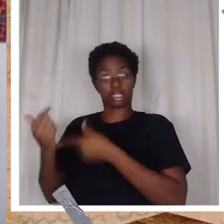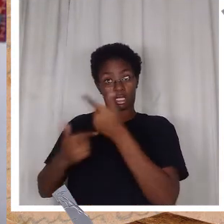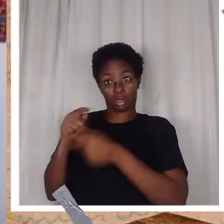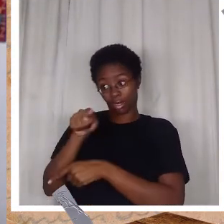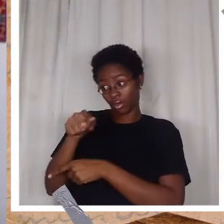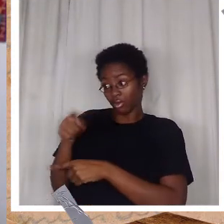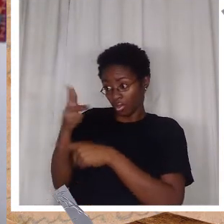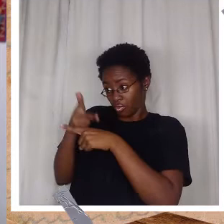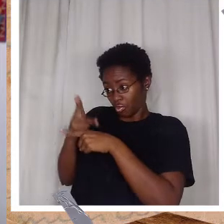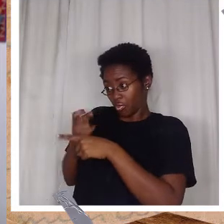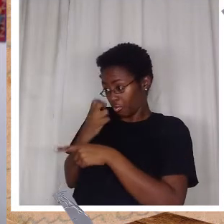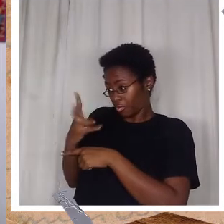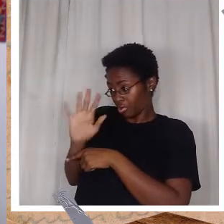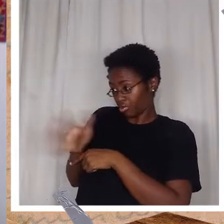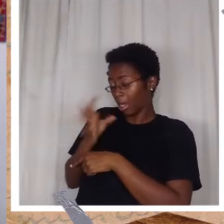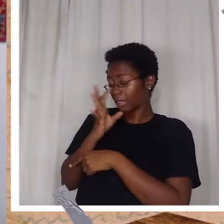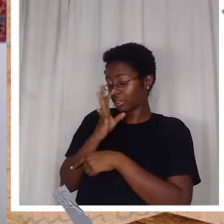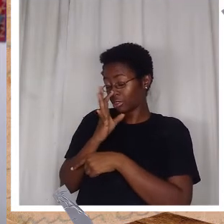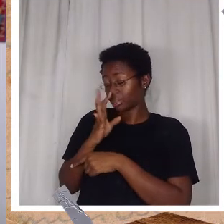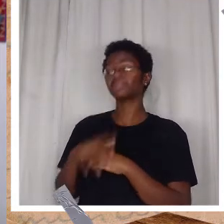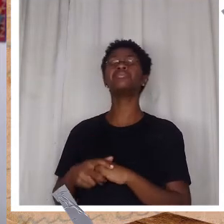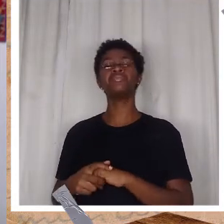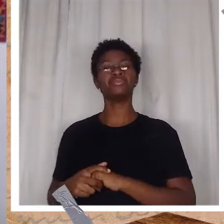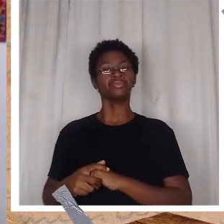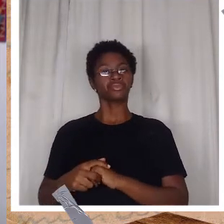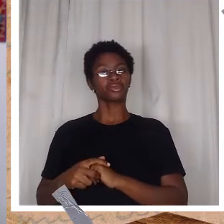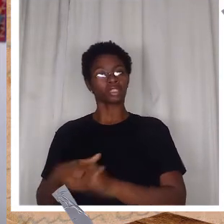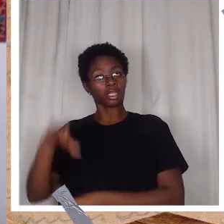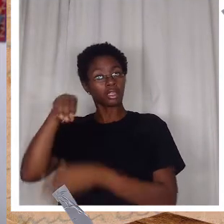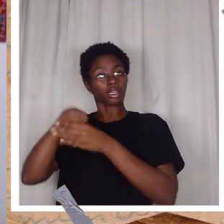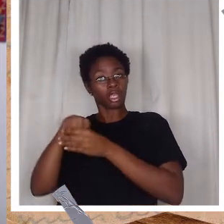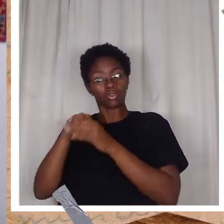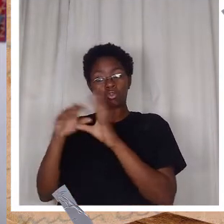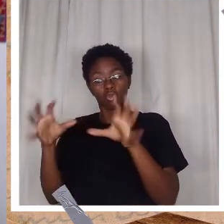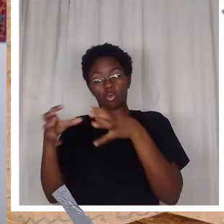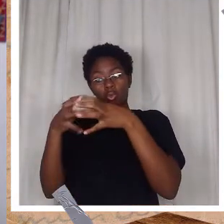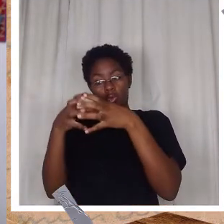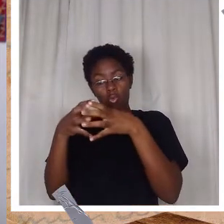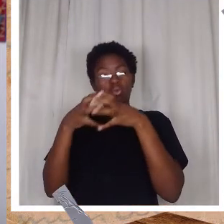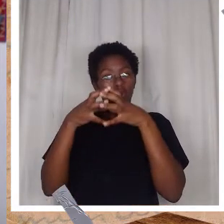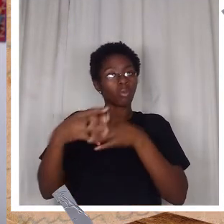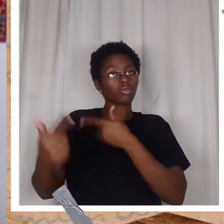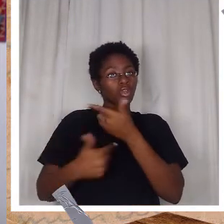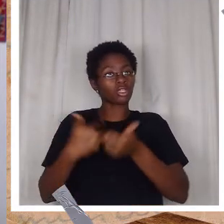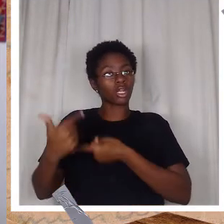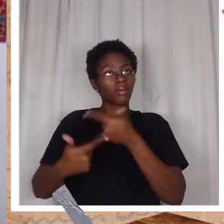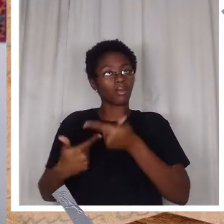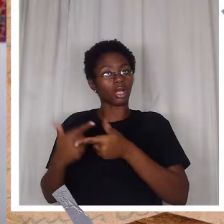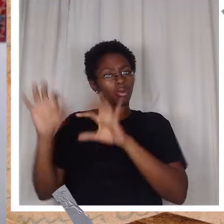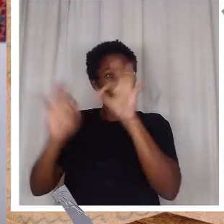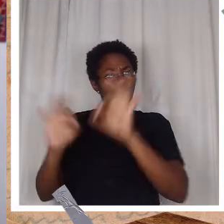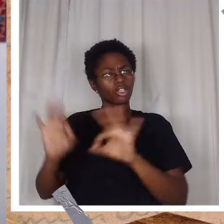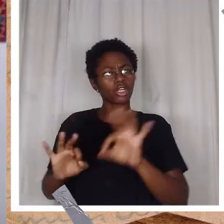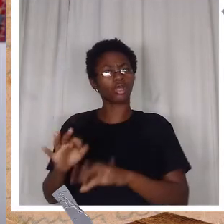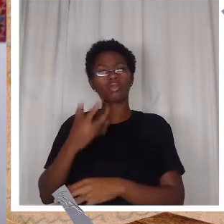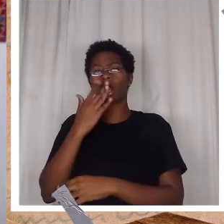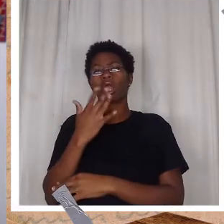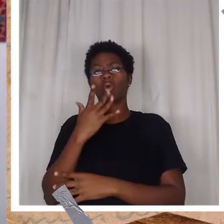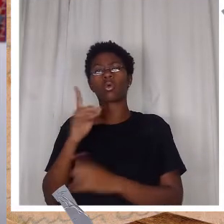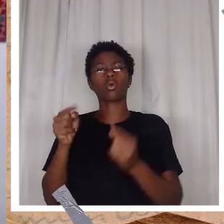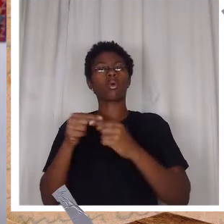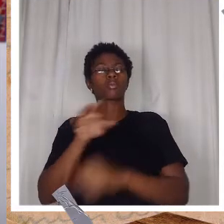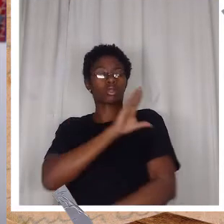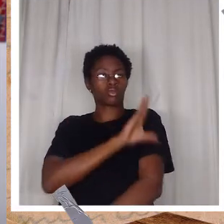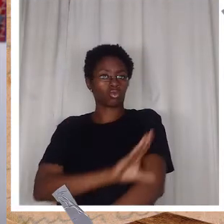acabaram de assistir faz parte de um conjunto, de um projeto chamado A Cor da Cultura,